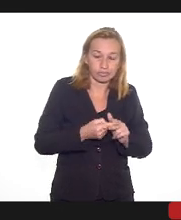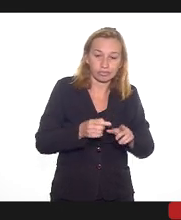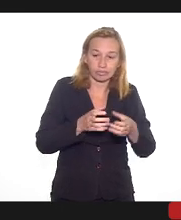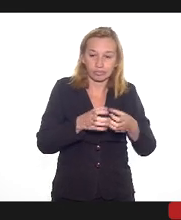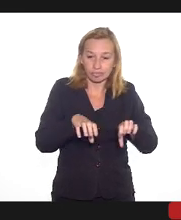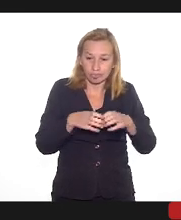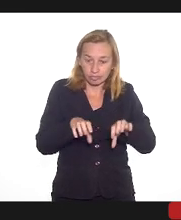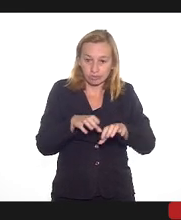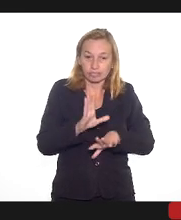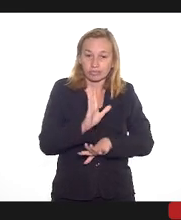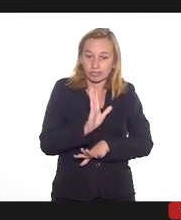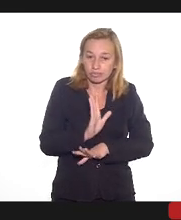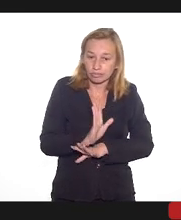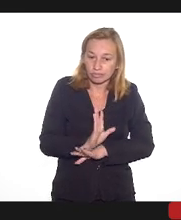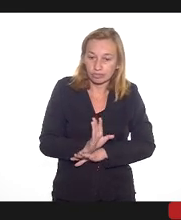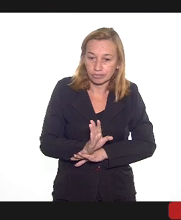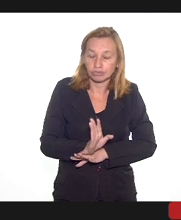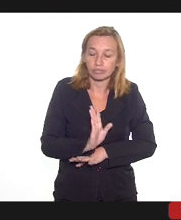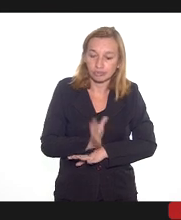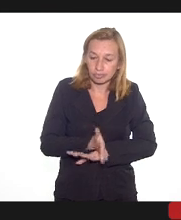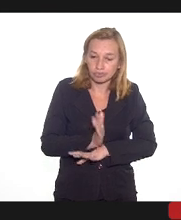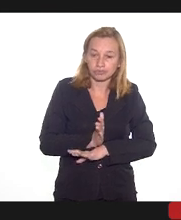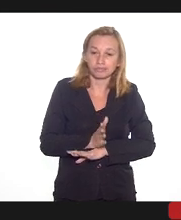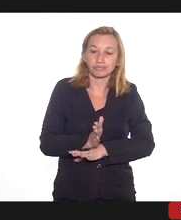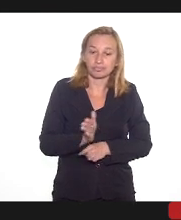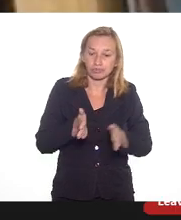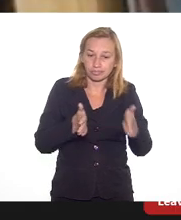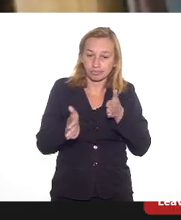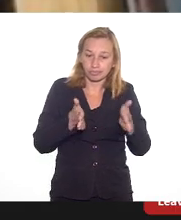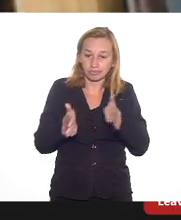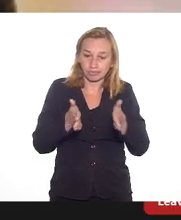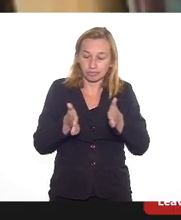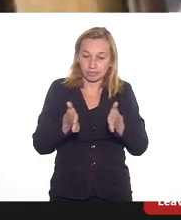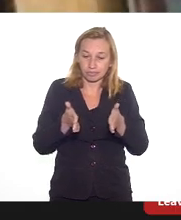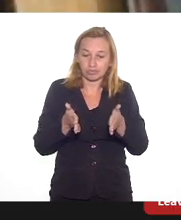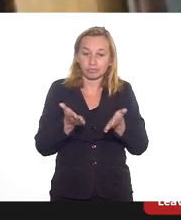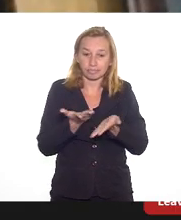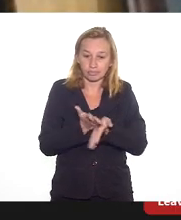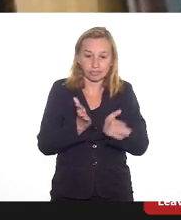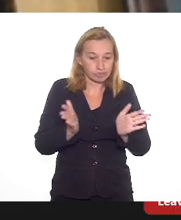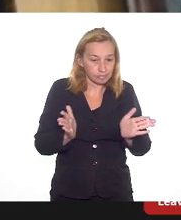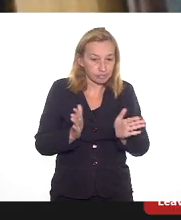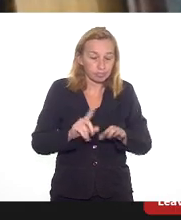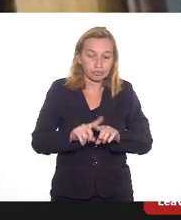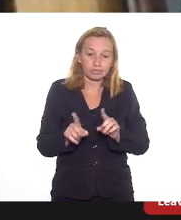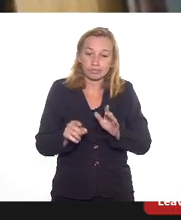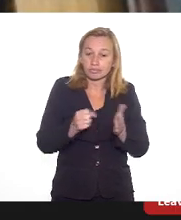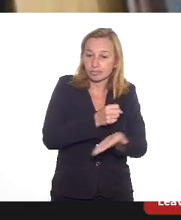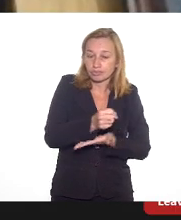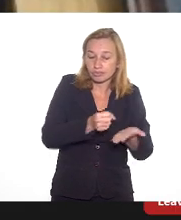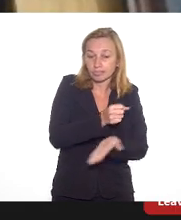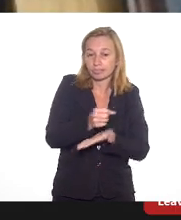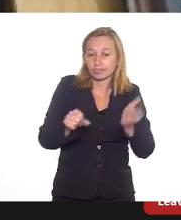que estariam, né, já com o prazo expirado, mas com base na legislação